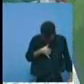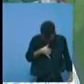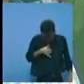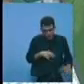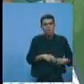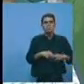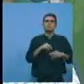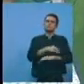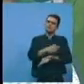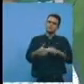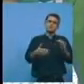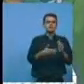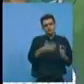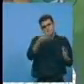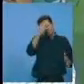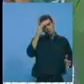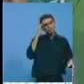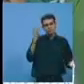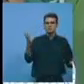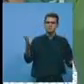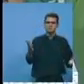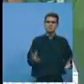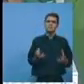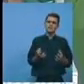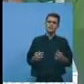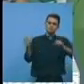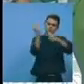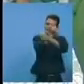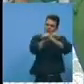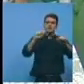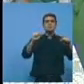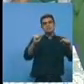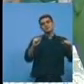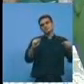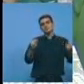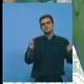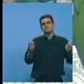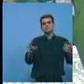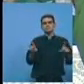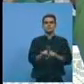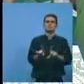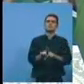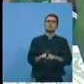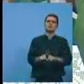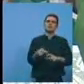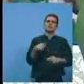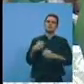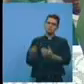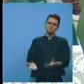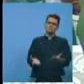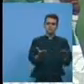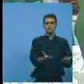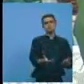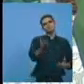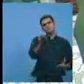por esse país. Eu quero convidar você hoje a colocar